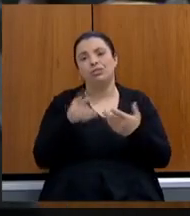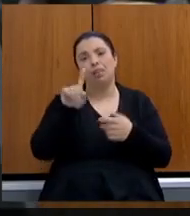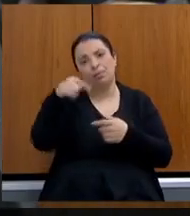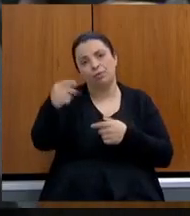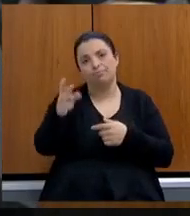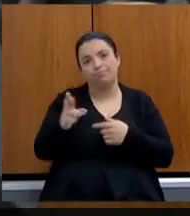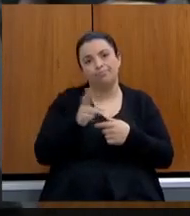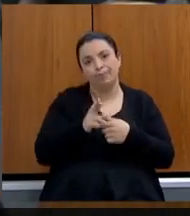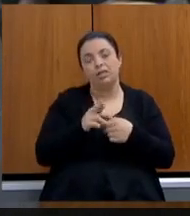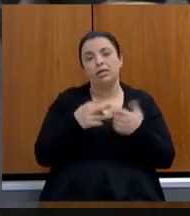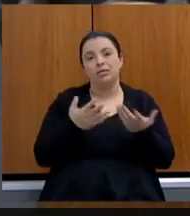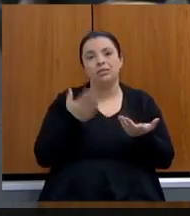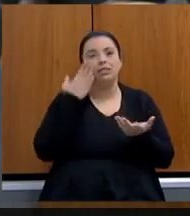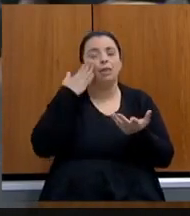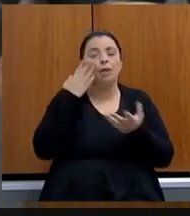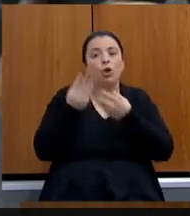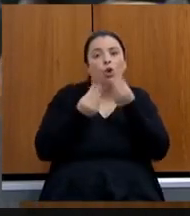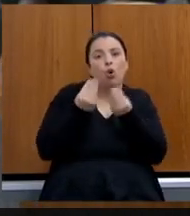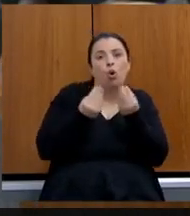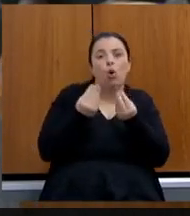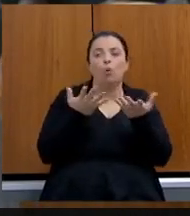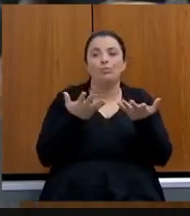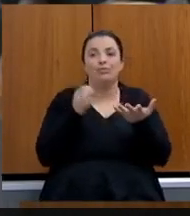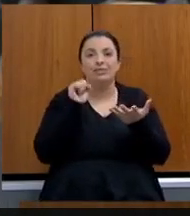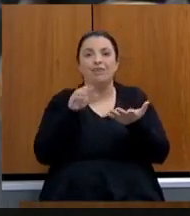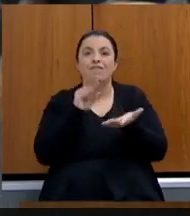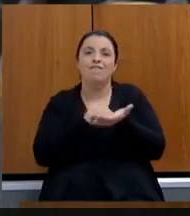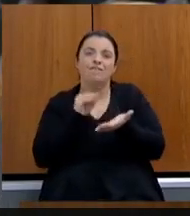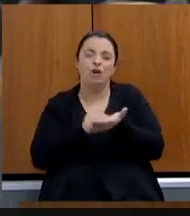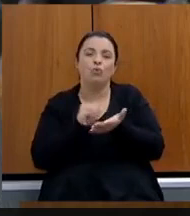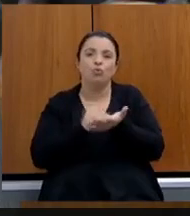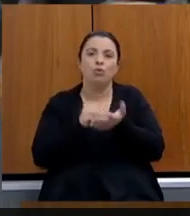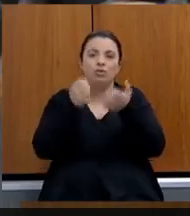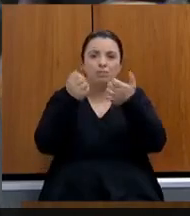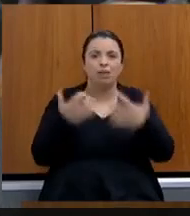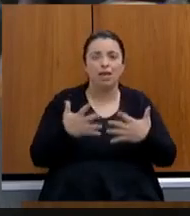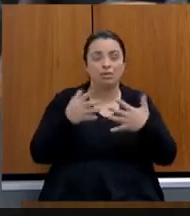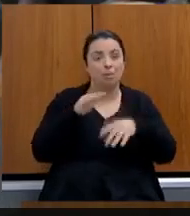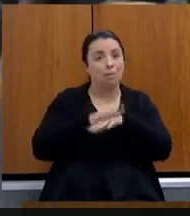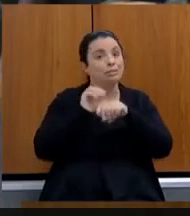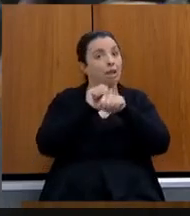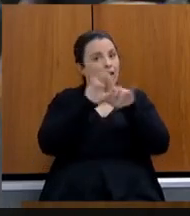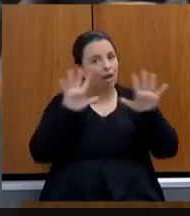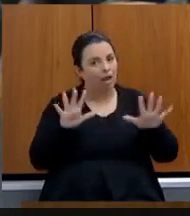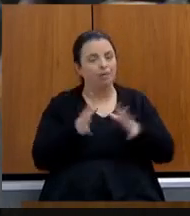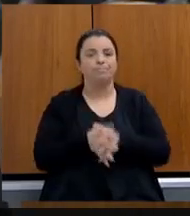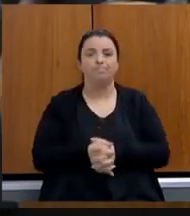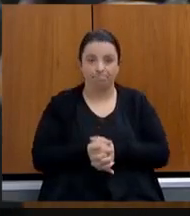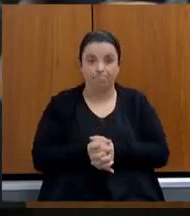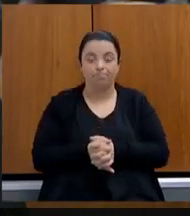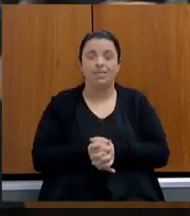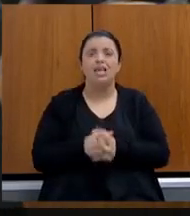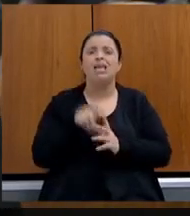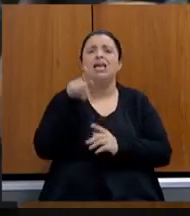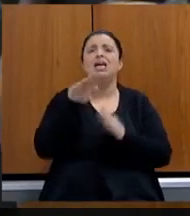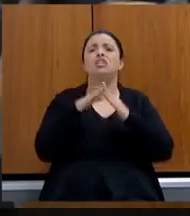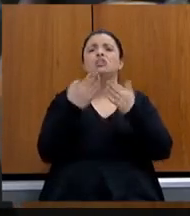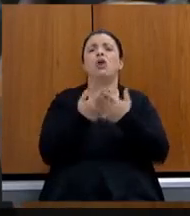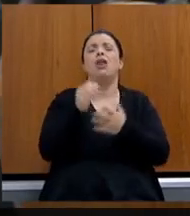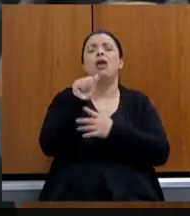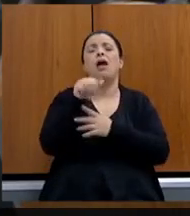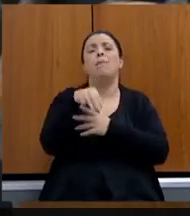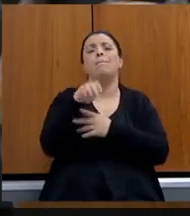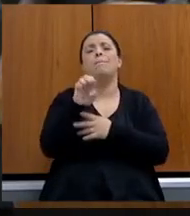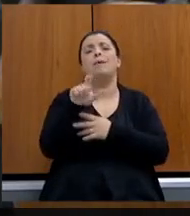é ter alguma sinalização de algo que eventualmente não tenha ficado Claro em relação ao média de Castro